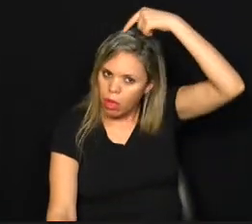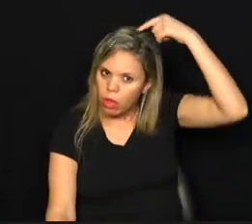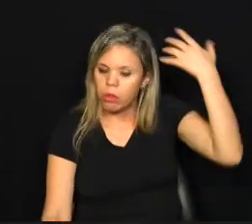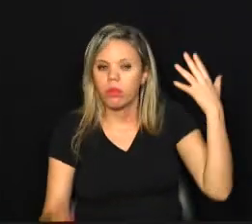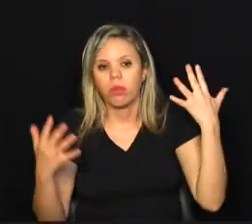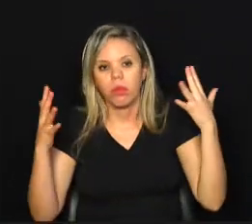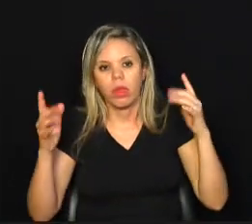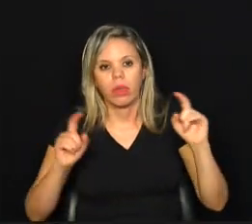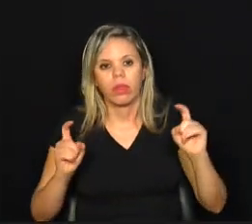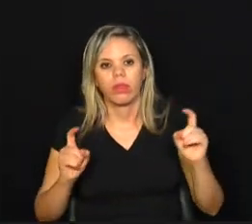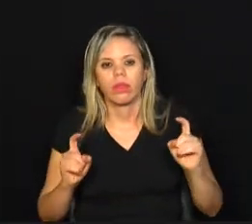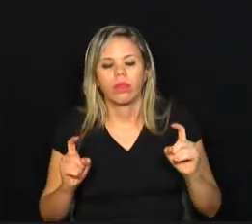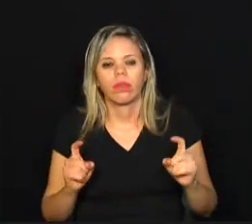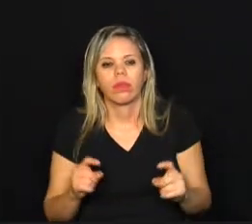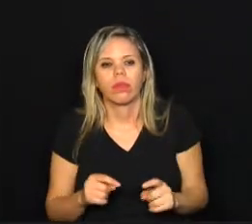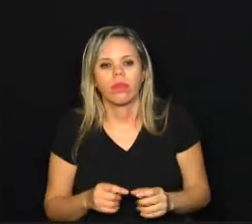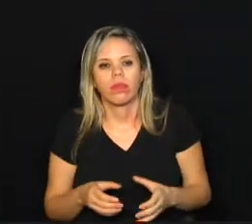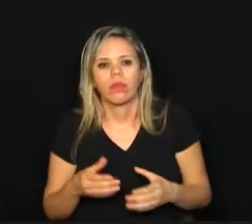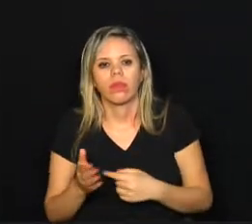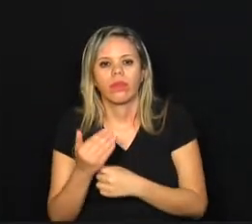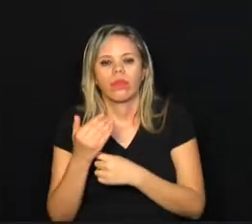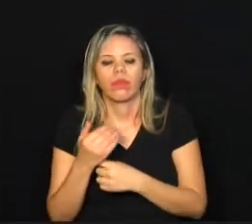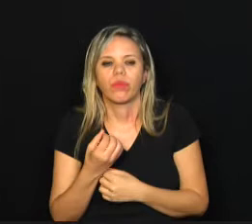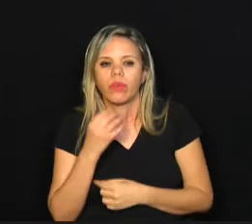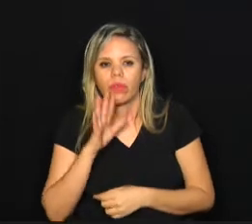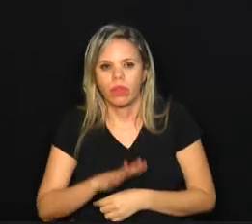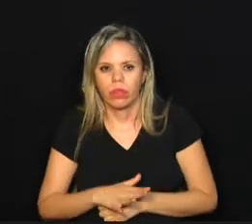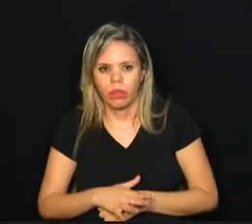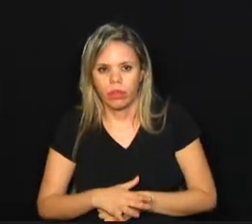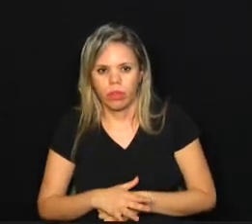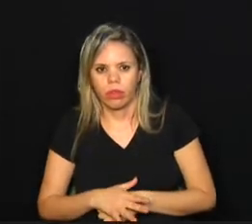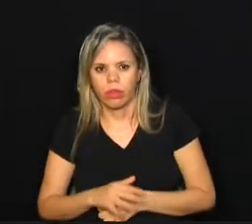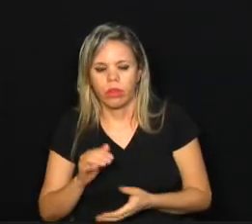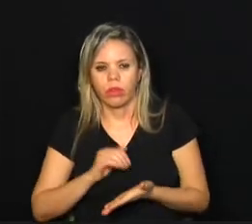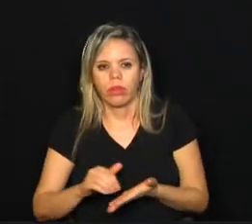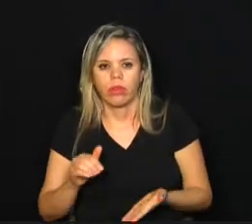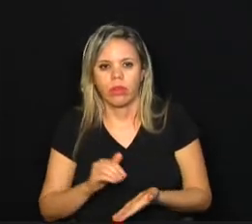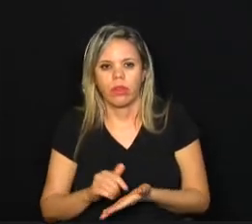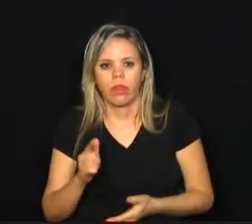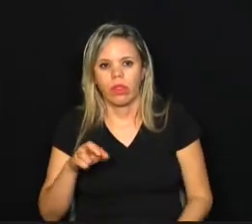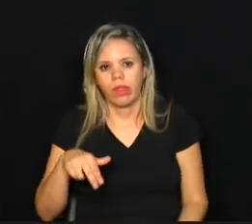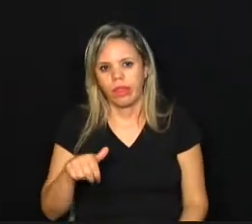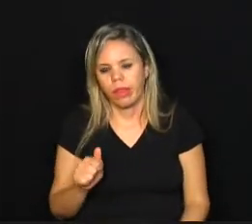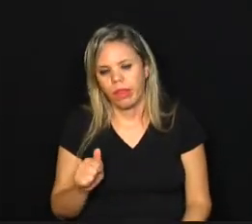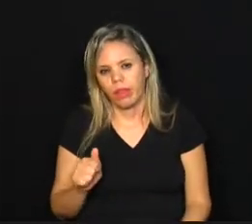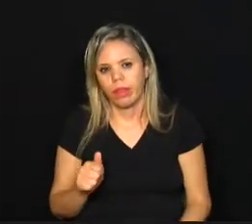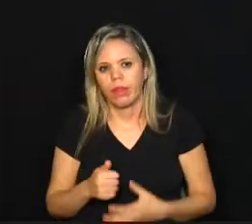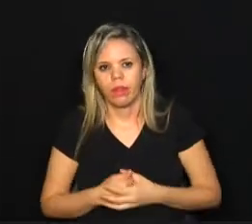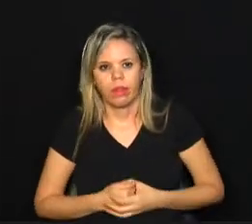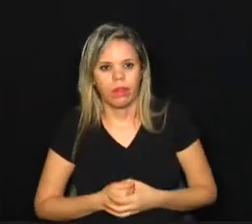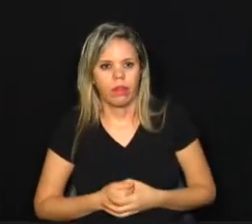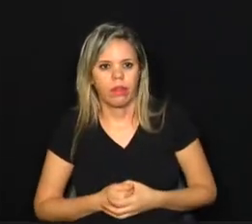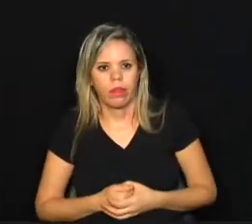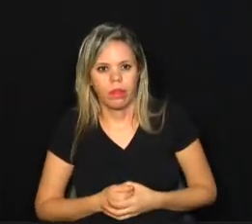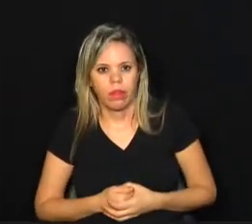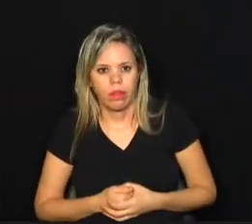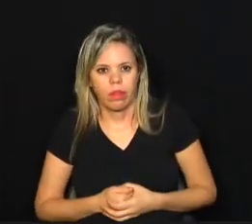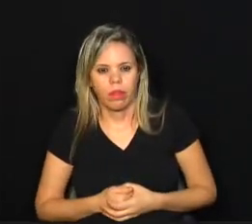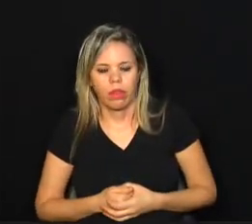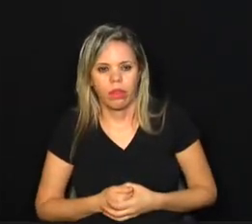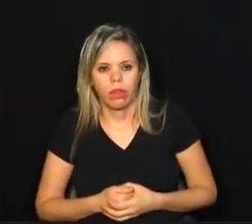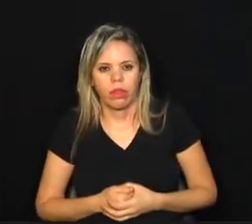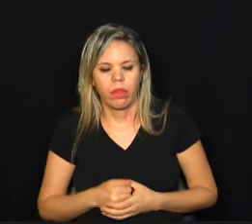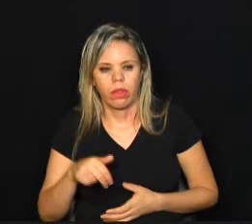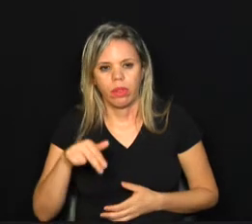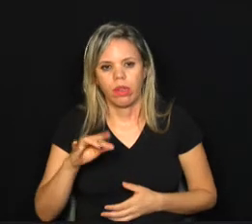pela reunião aí da Ciência e Tecnologia. Boa tarde, secretária Adriana Tosi. O outro é o